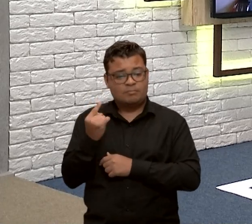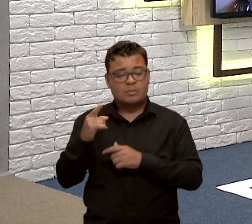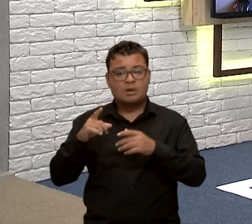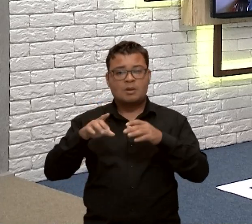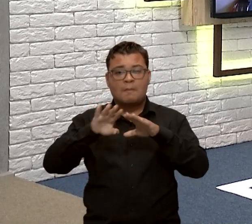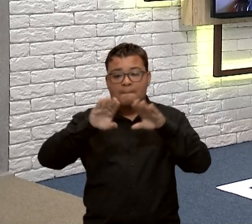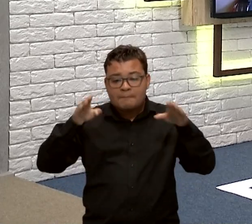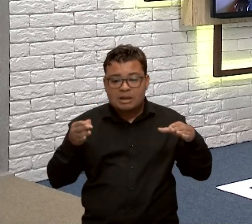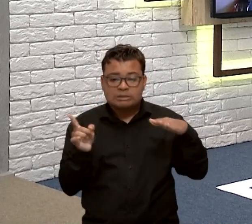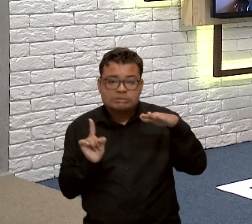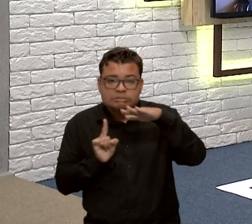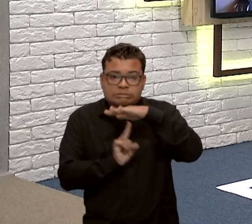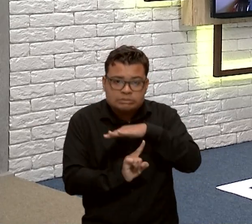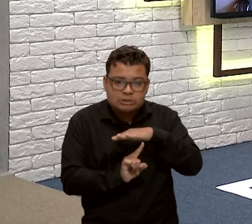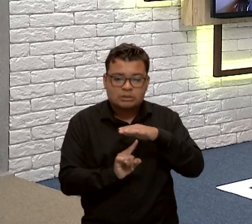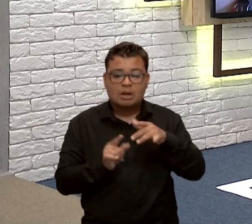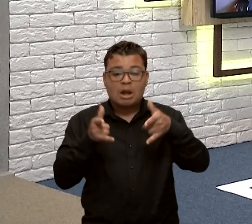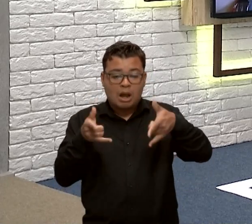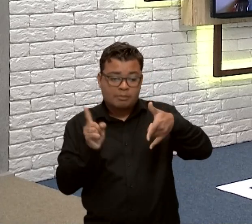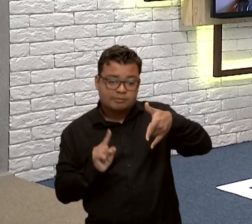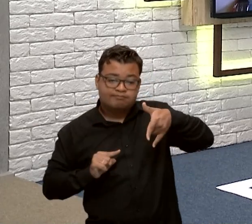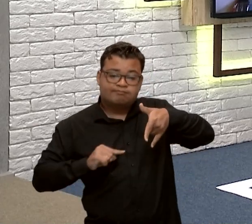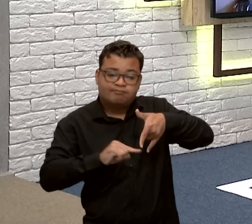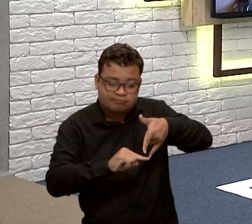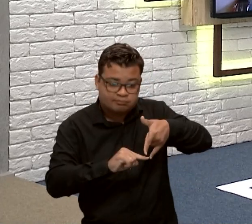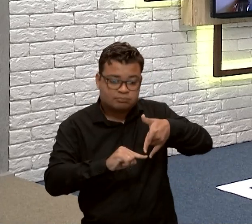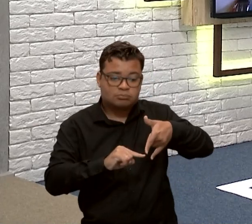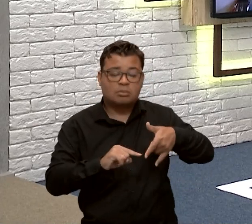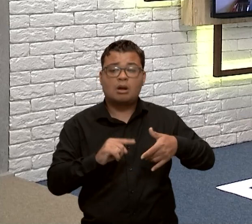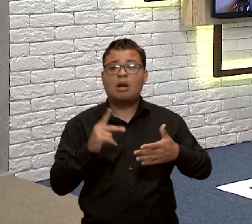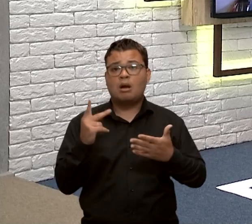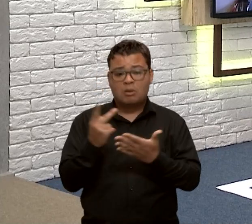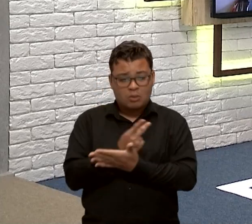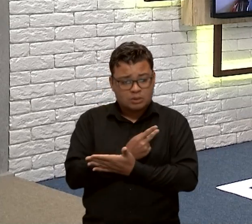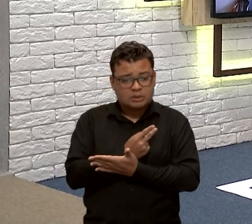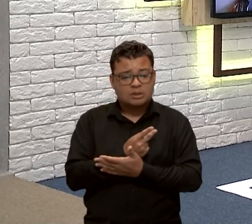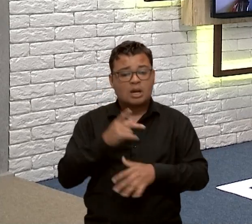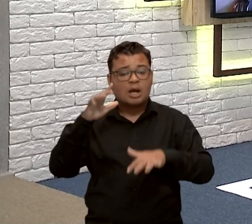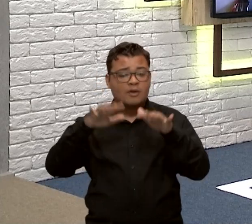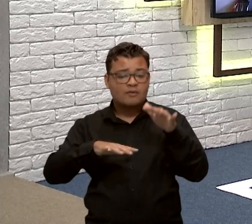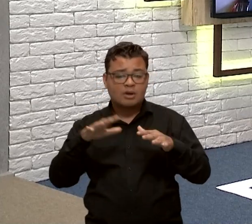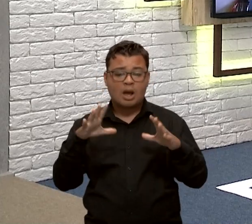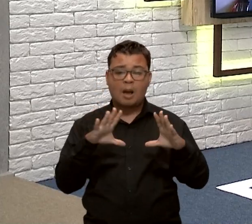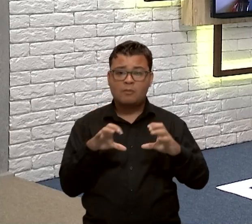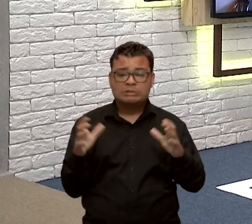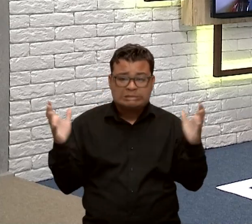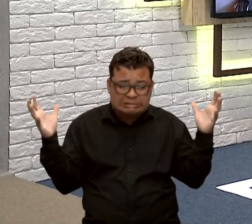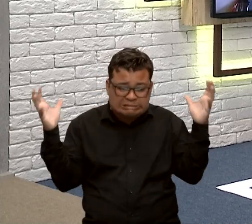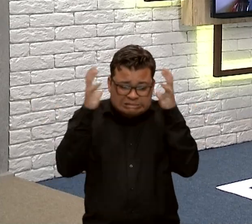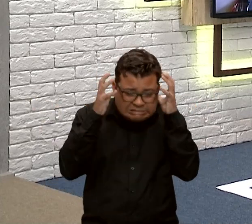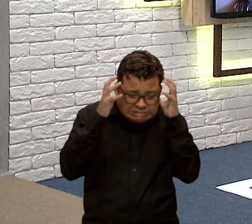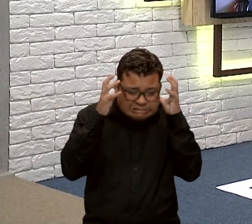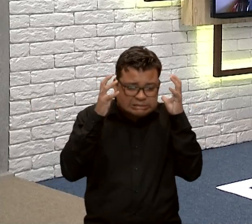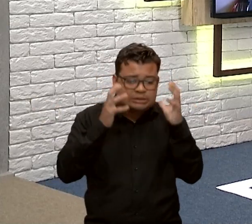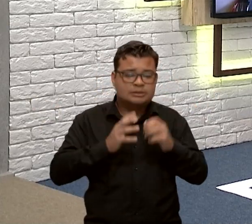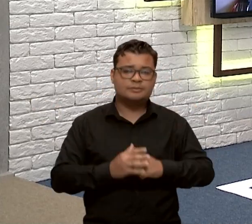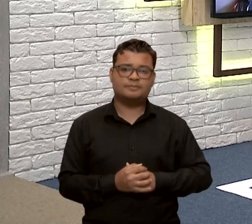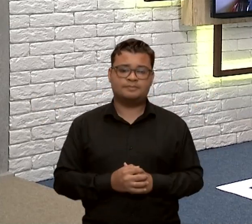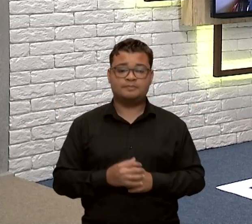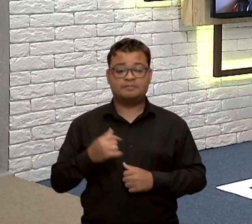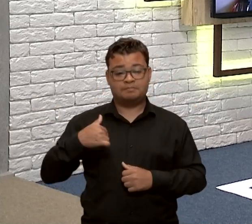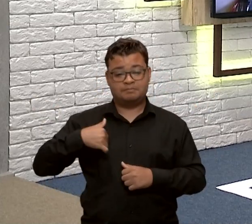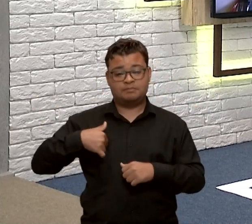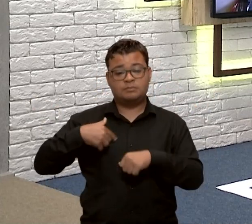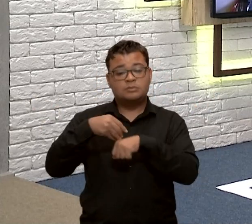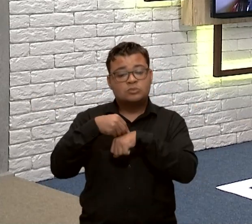da cama. Uma pessoa adulta pega se enche de almofada. Então, uma outra dica que eu posso te dar